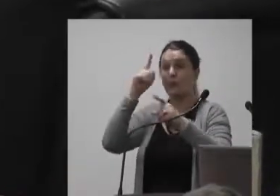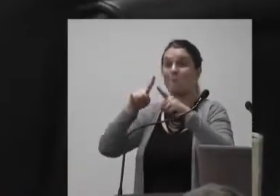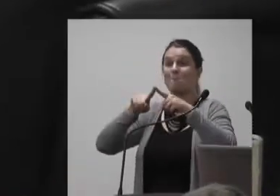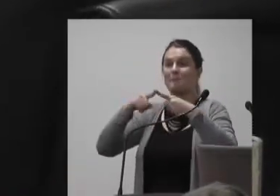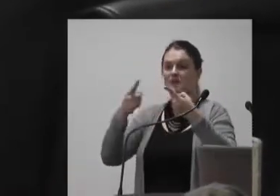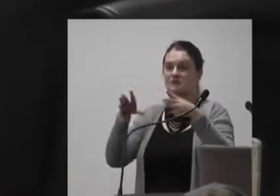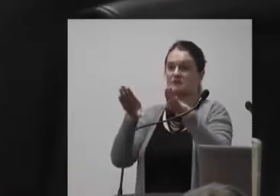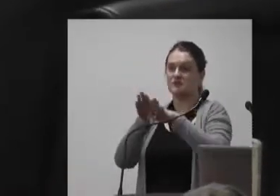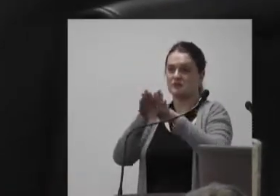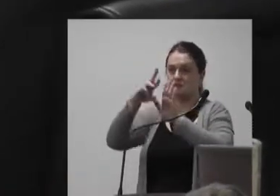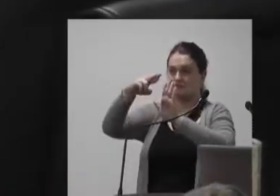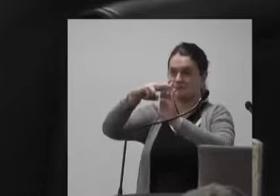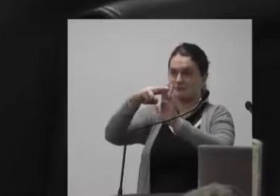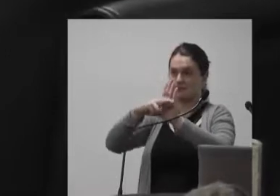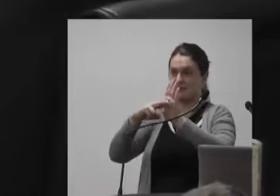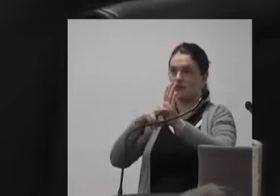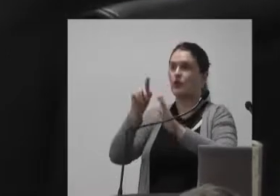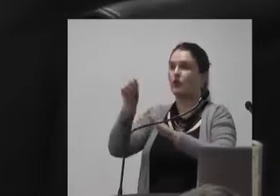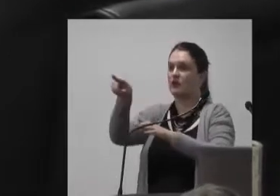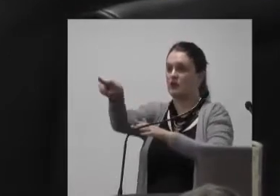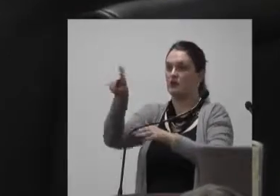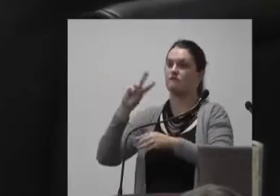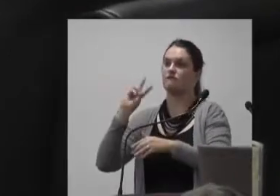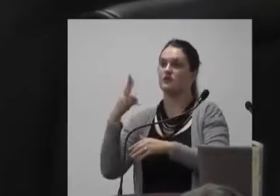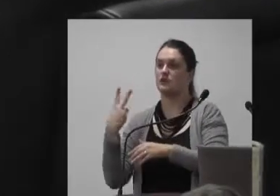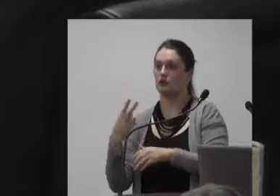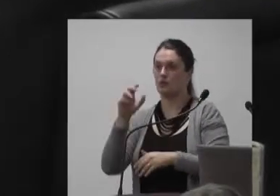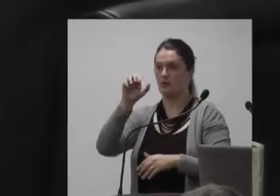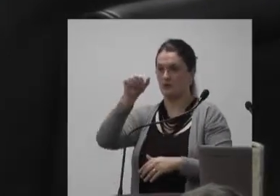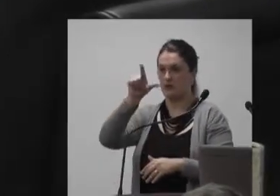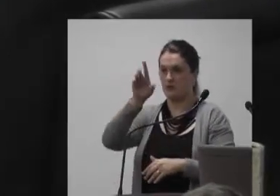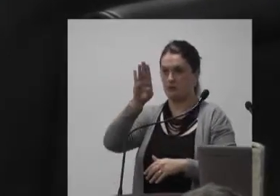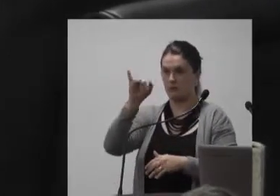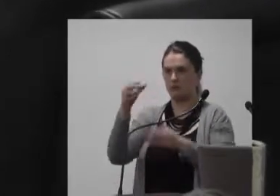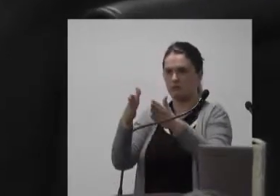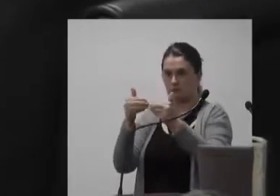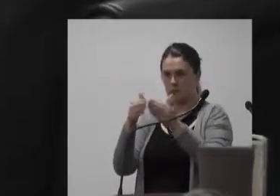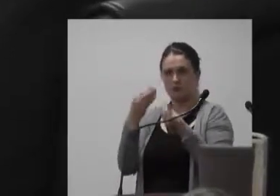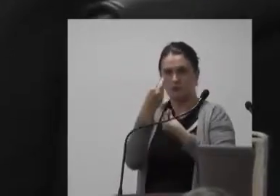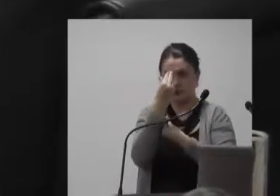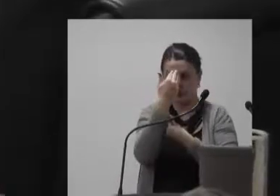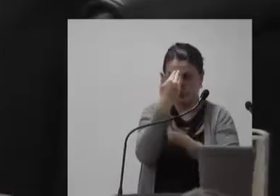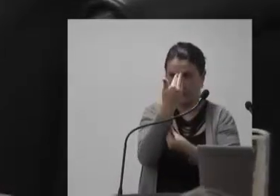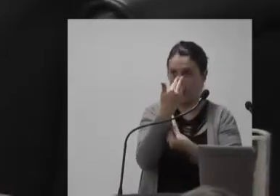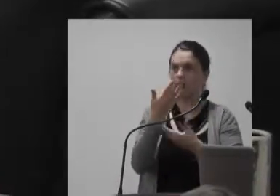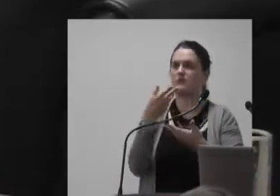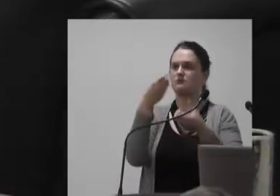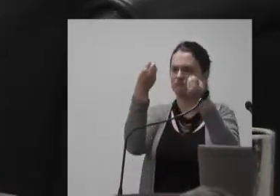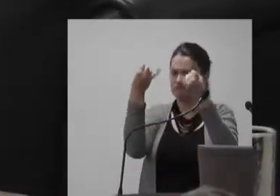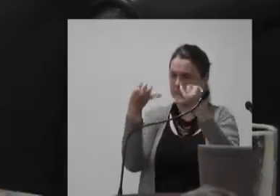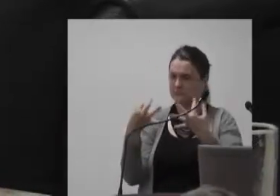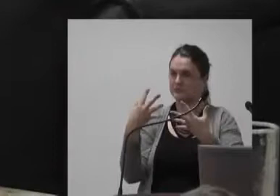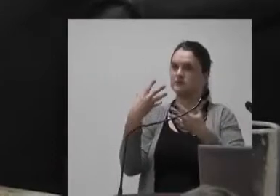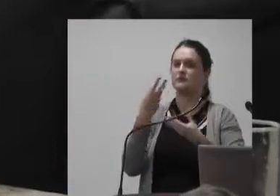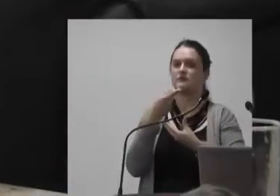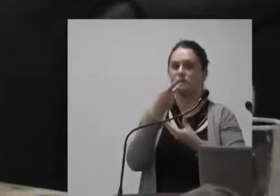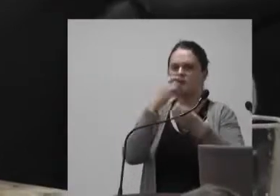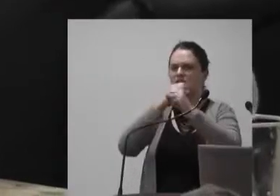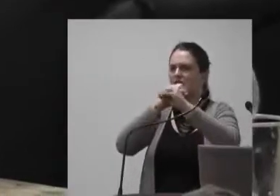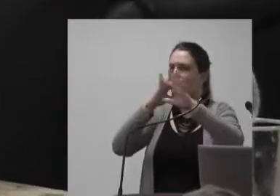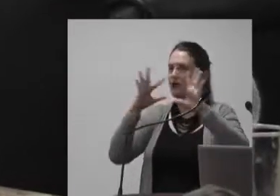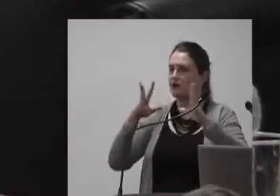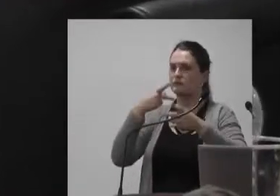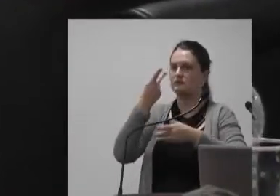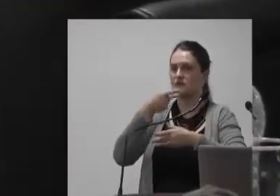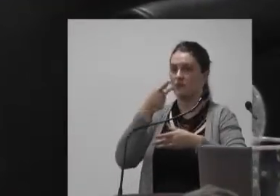também regulamentar aquilo que o Albino já deu início no início do ano. Muito obrigado pela bela explanação,